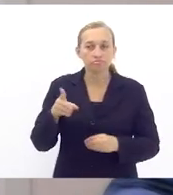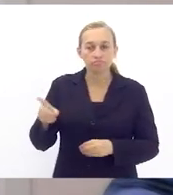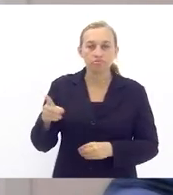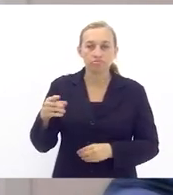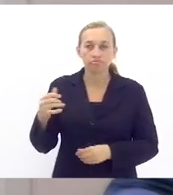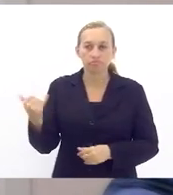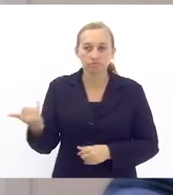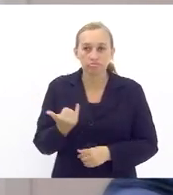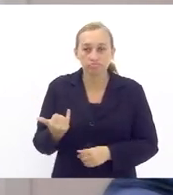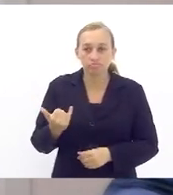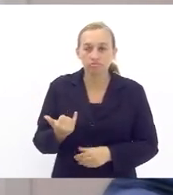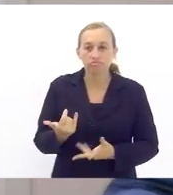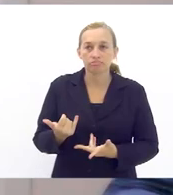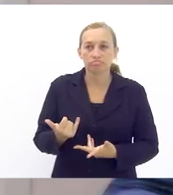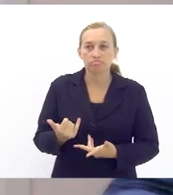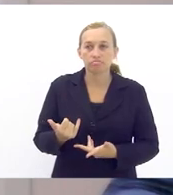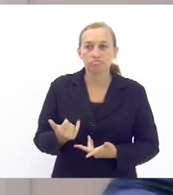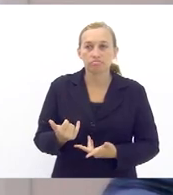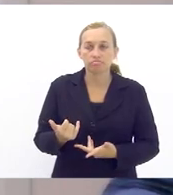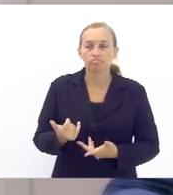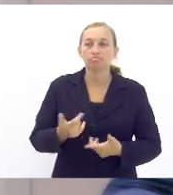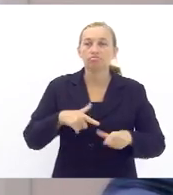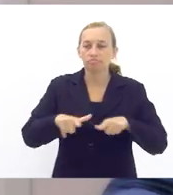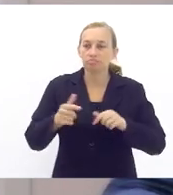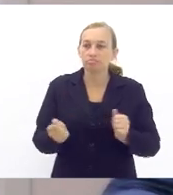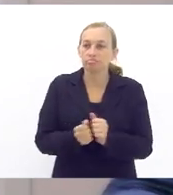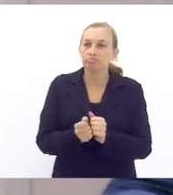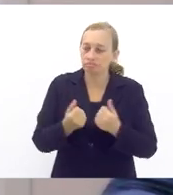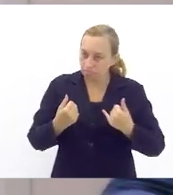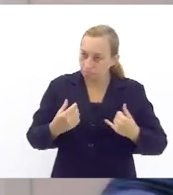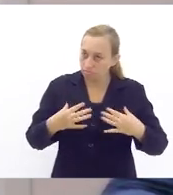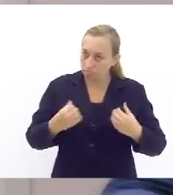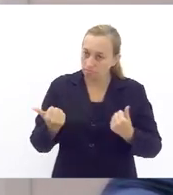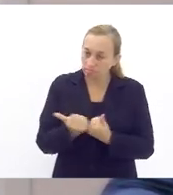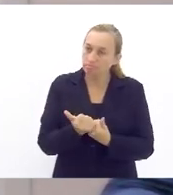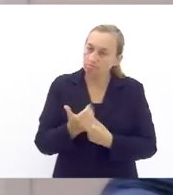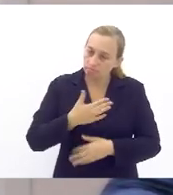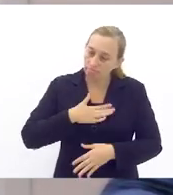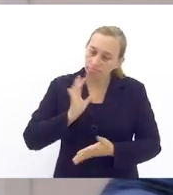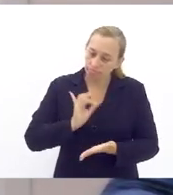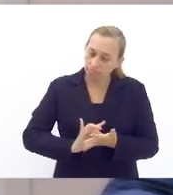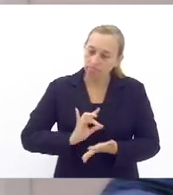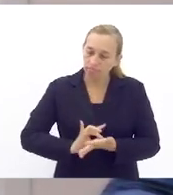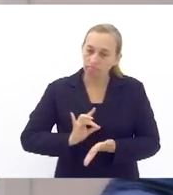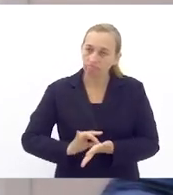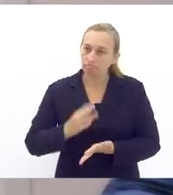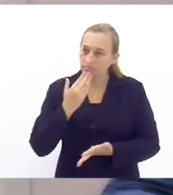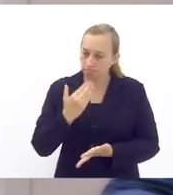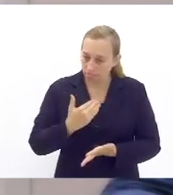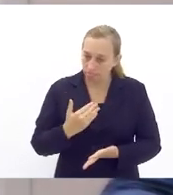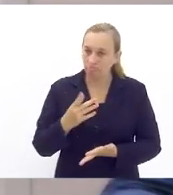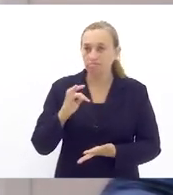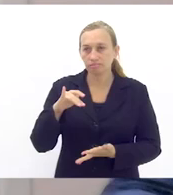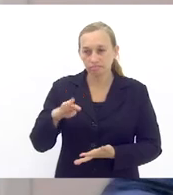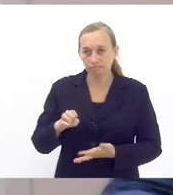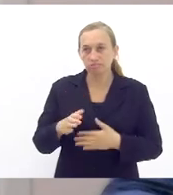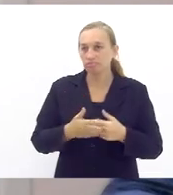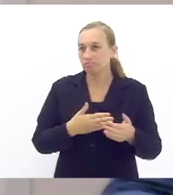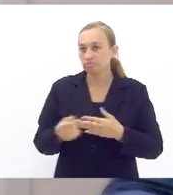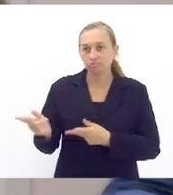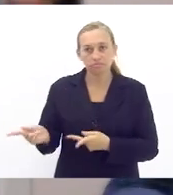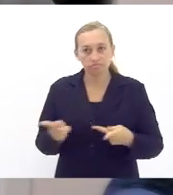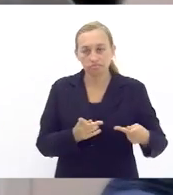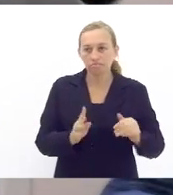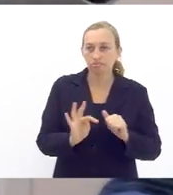enfim a gente tá tá aí para trabalhar podem contar comigo de verdade podem solicitar meu gabinete para qualquer visita técnica